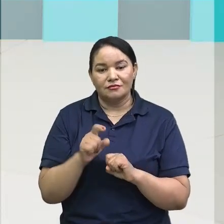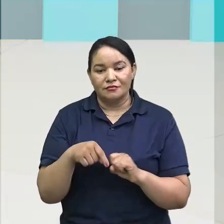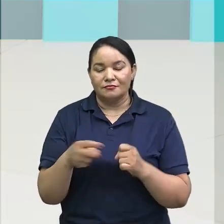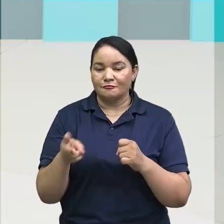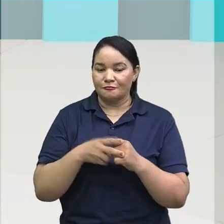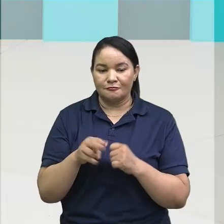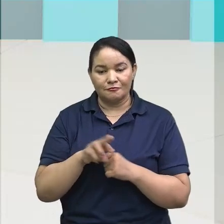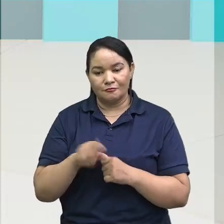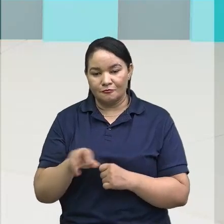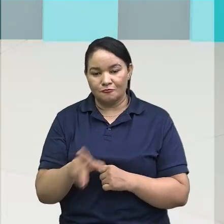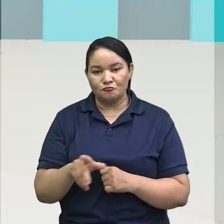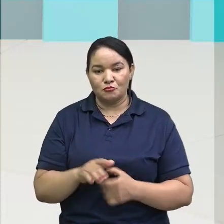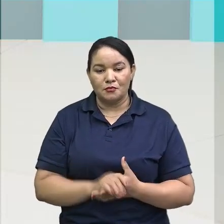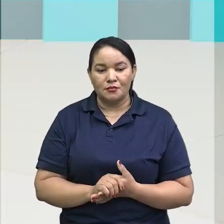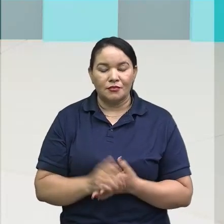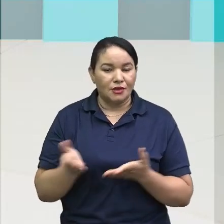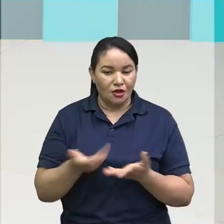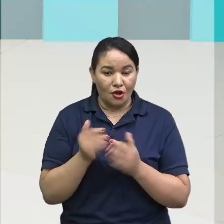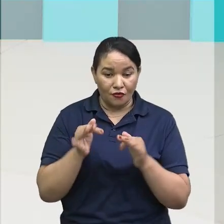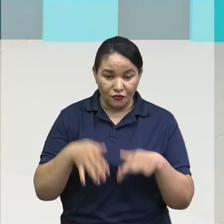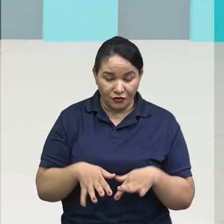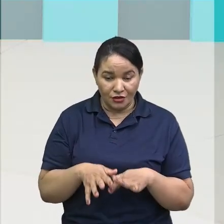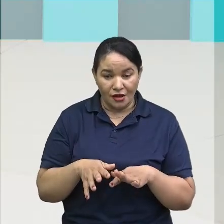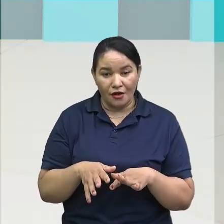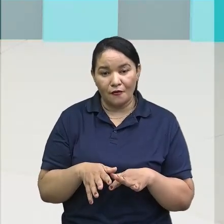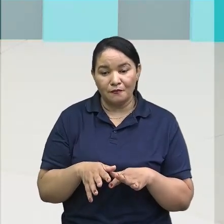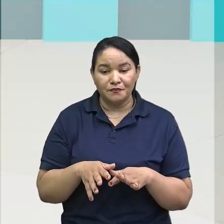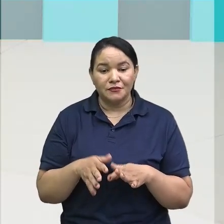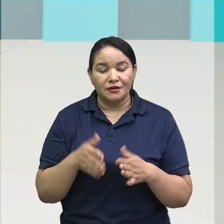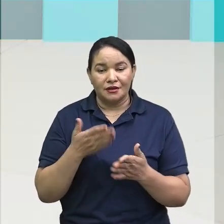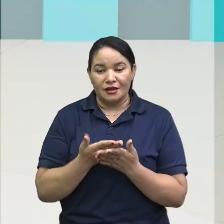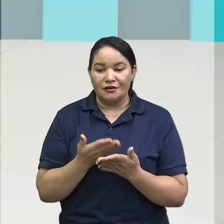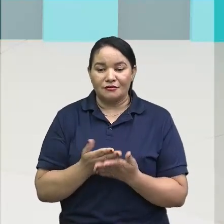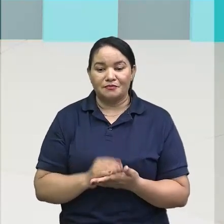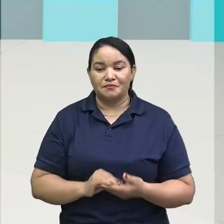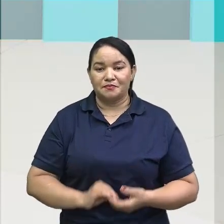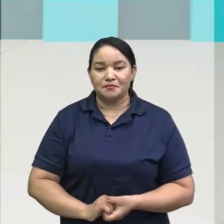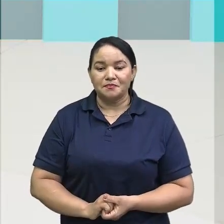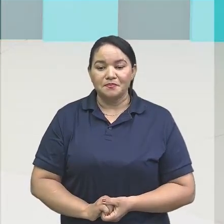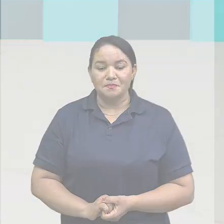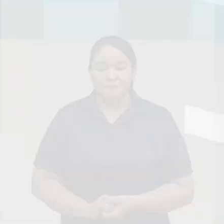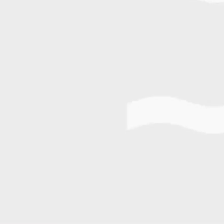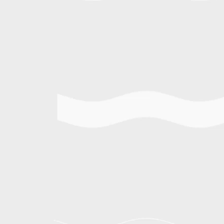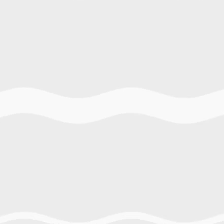não verbal. E assim a gente vai chegando ao final da nossa aula de hoje.